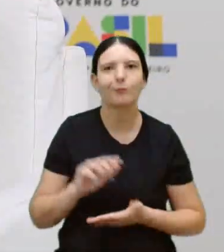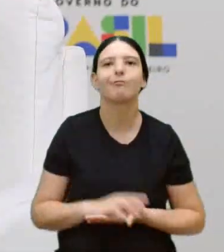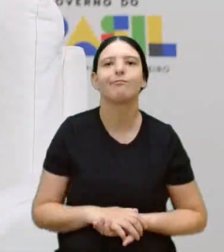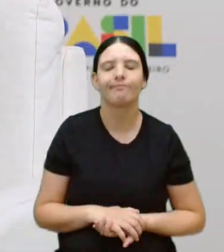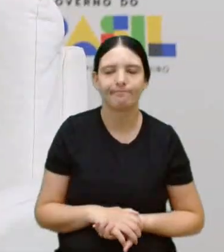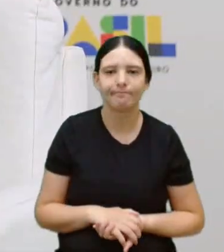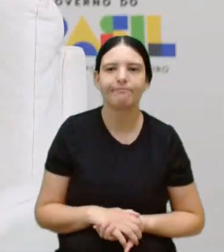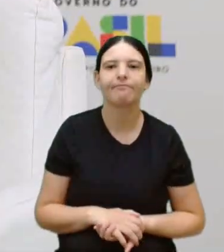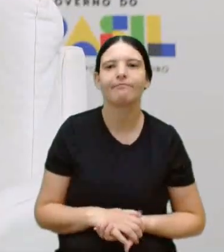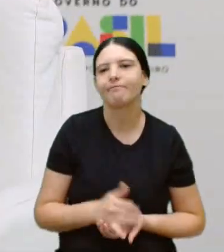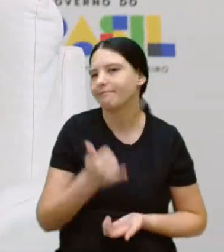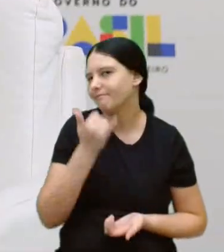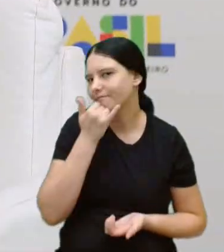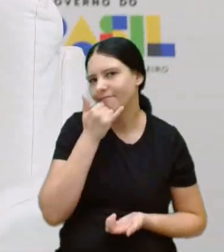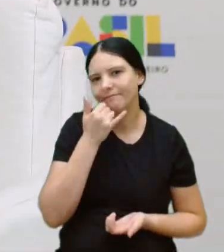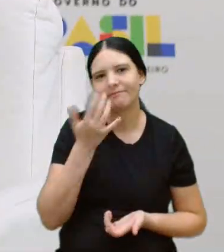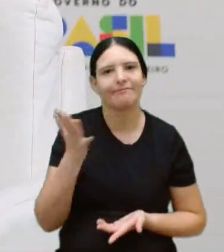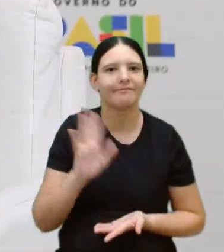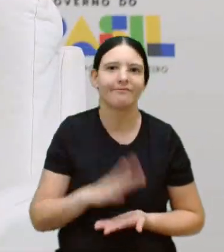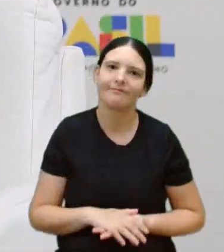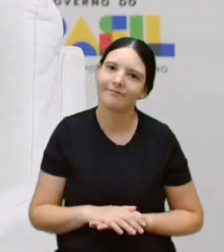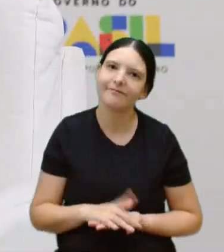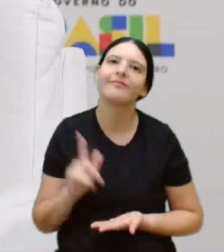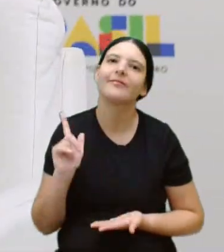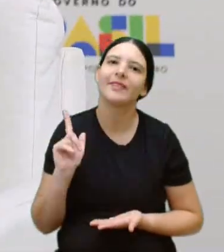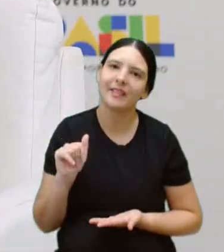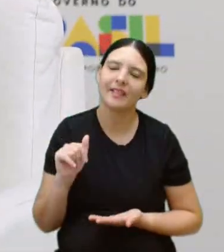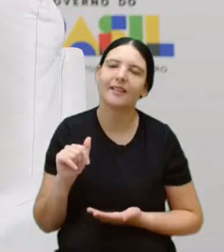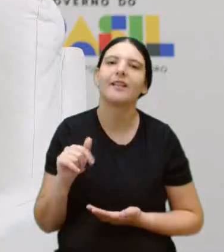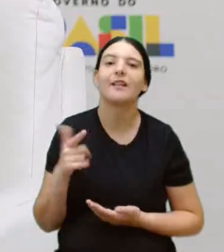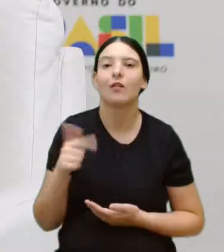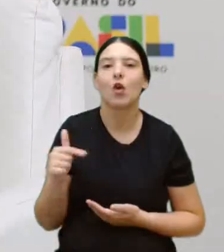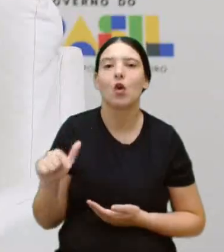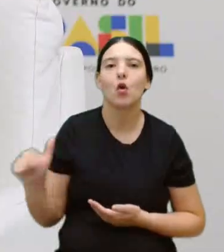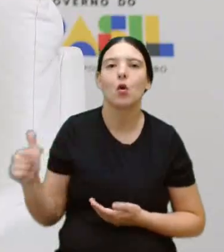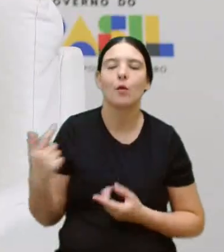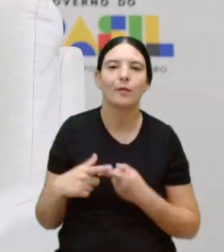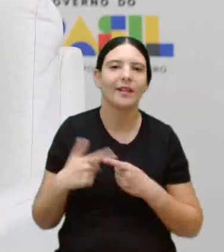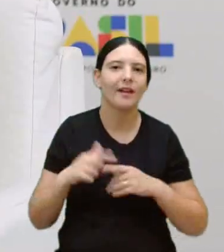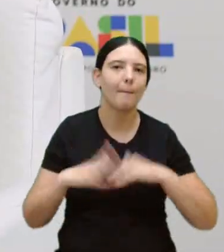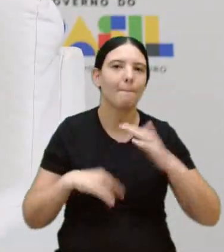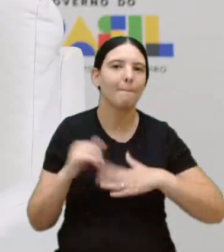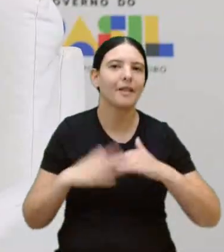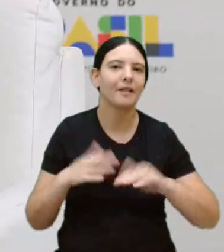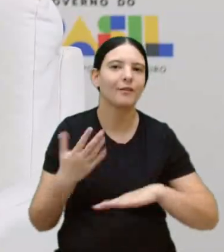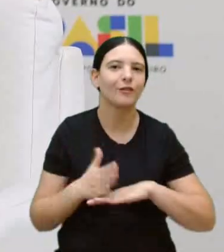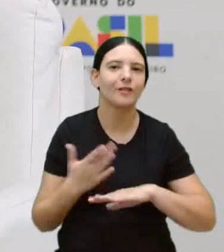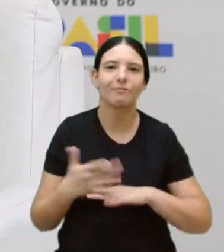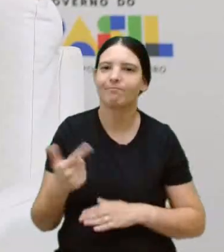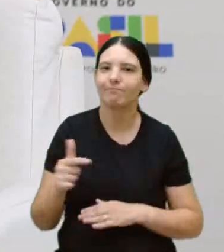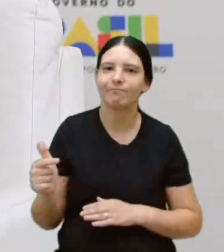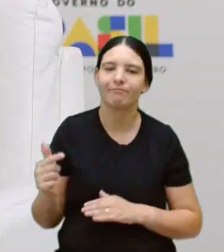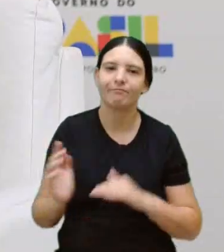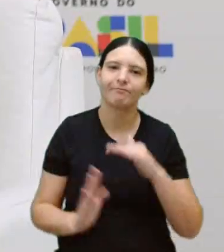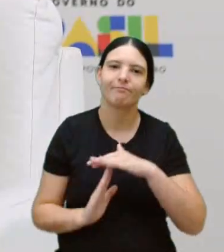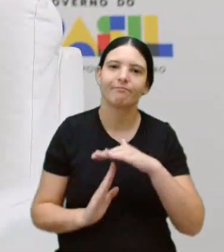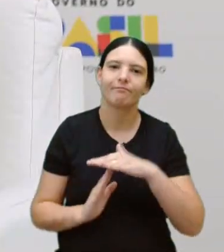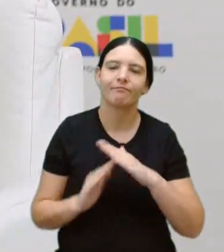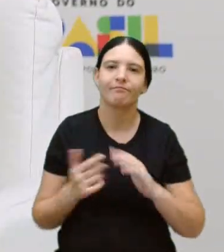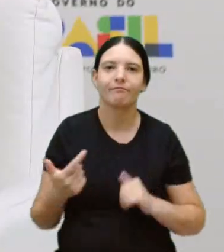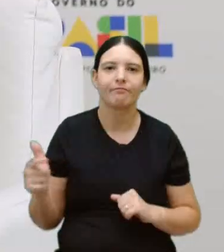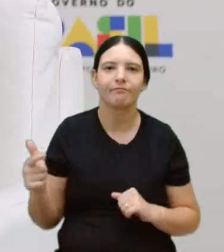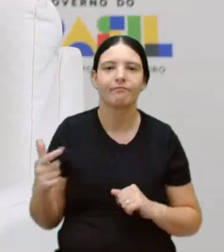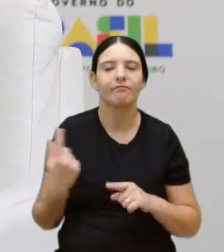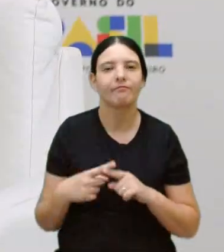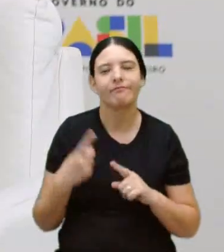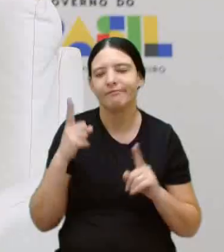Desculpa falar que isso é um fato, mas assim, é mais frequente, porque não tem essa habilidade treinada para o limite. E isso vai criando